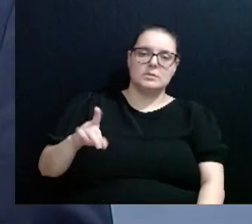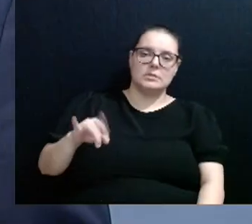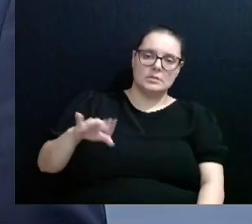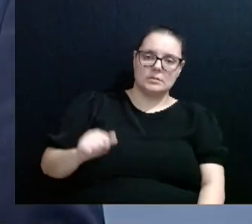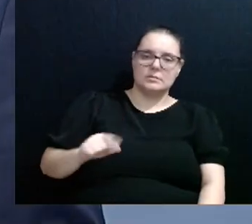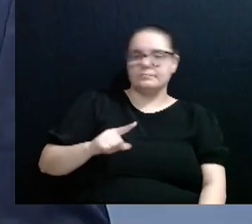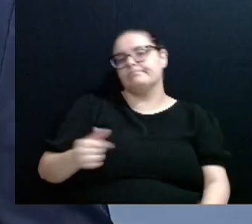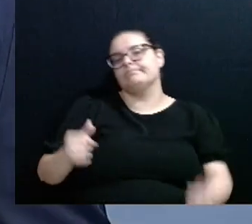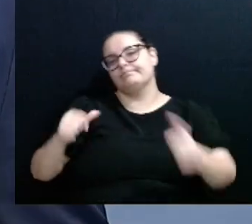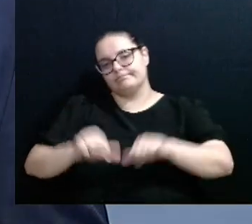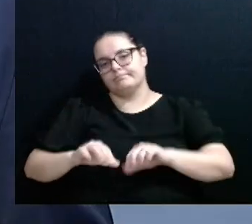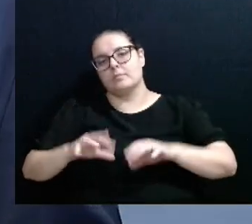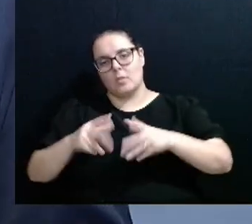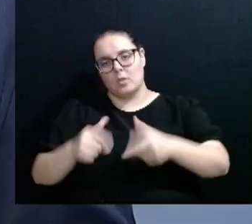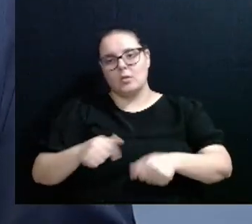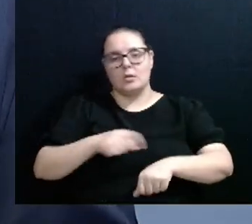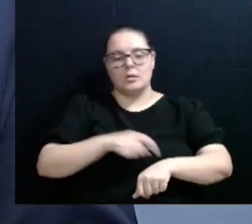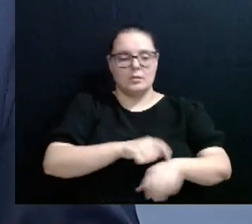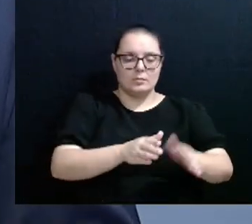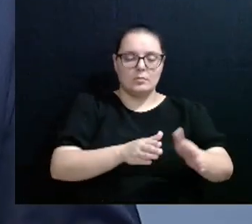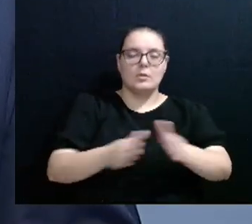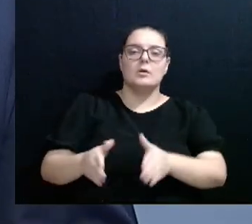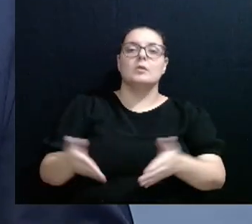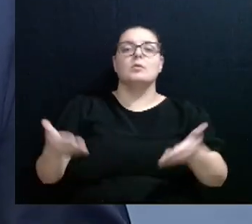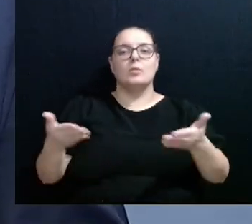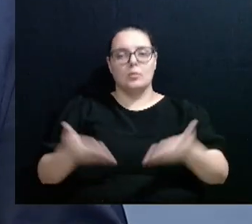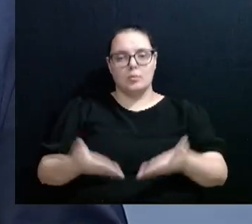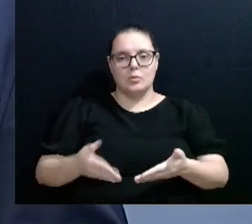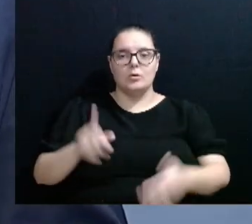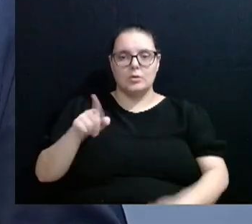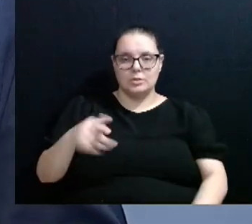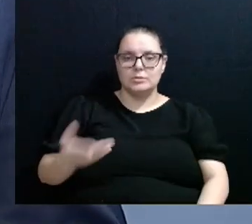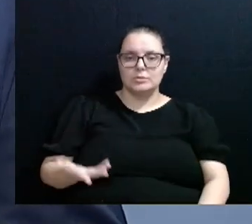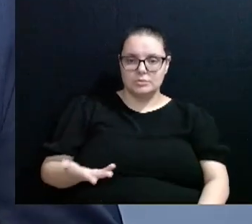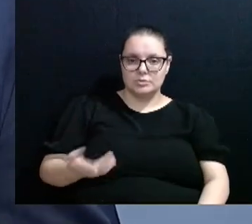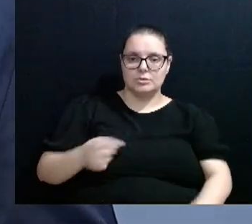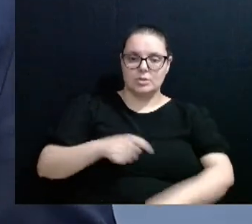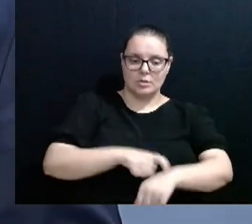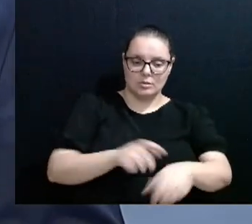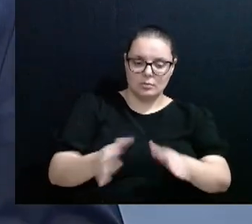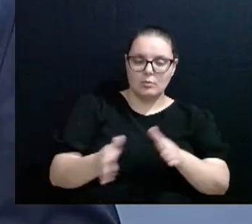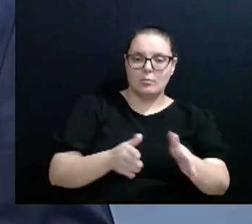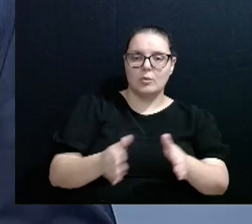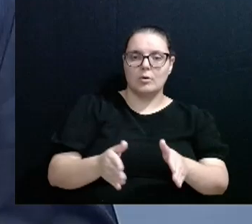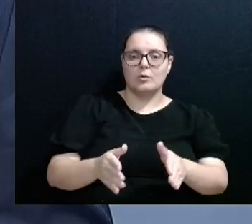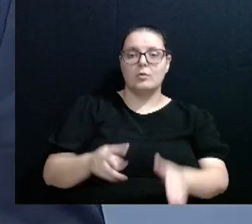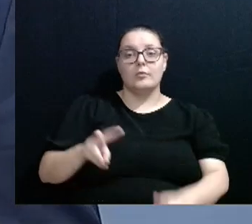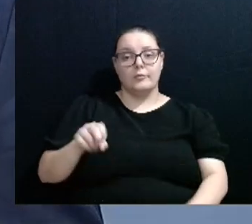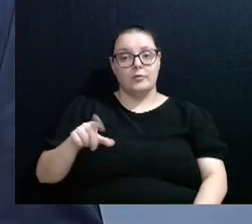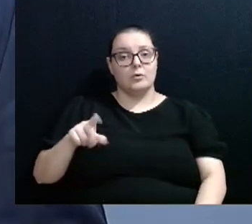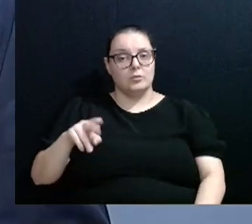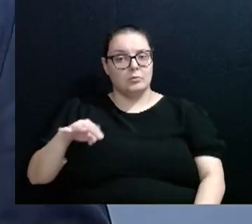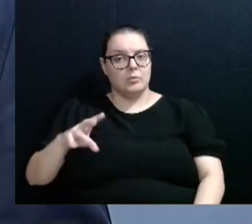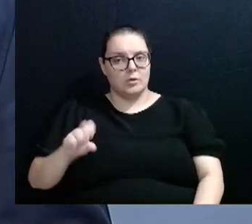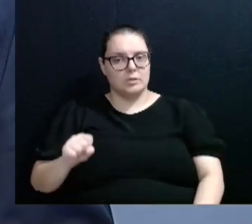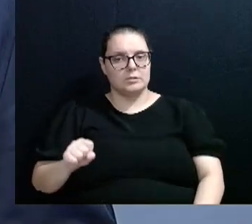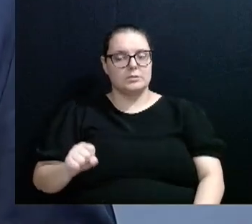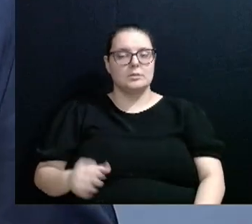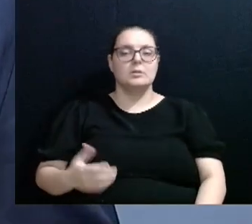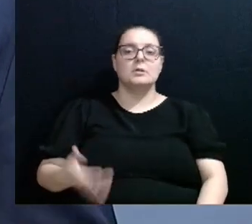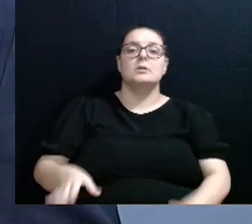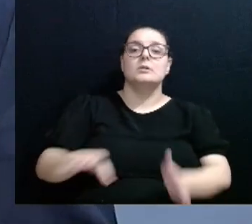toda essa situação que hoje é uma situação volumosa e que vem chegando no